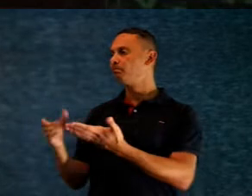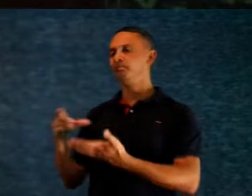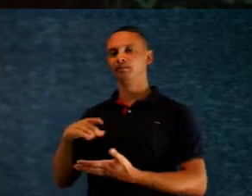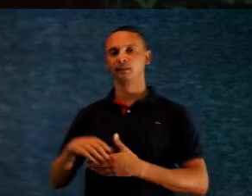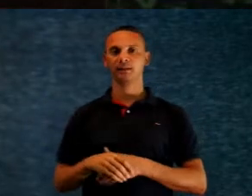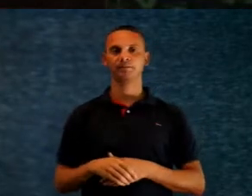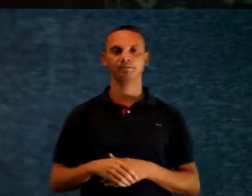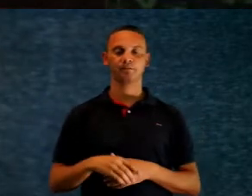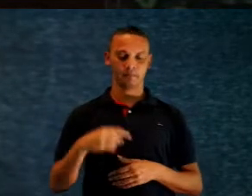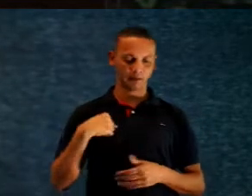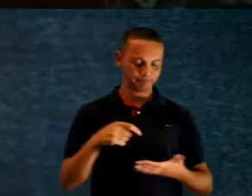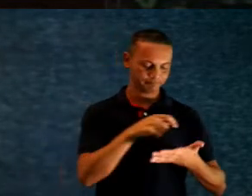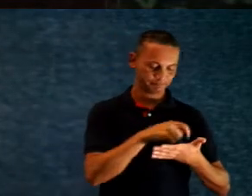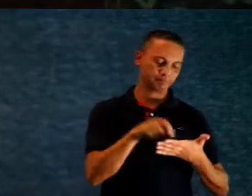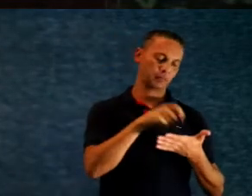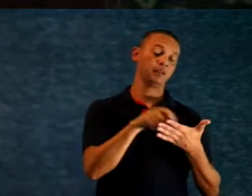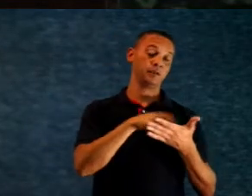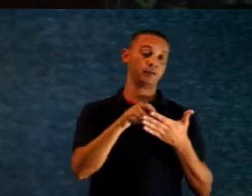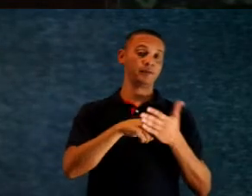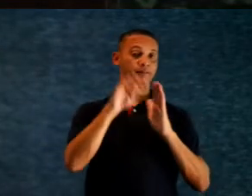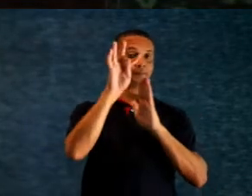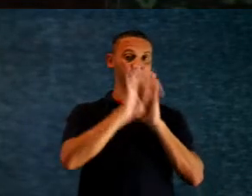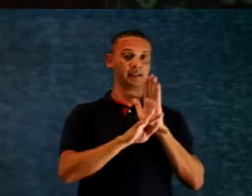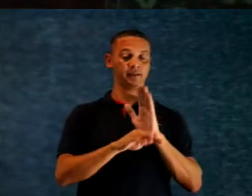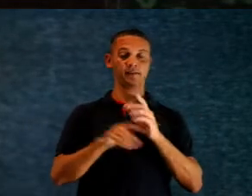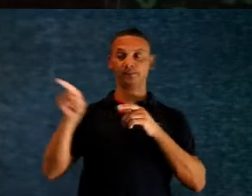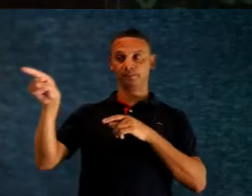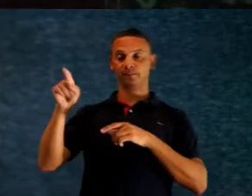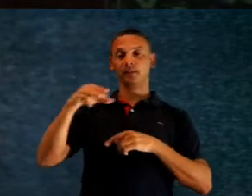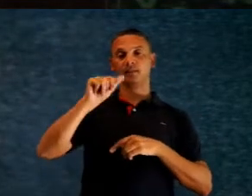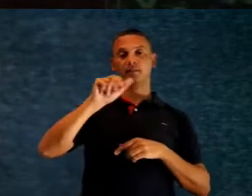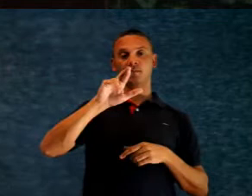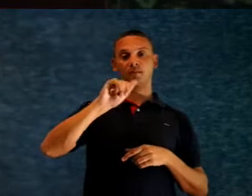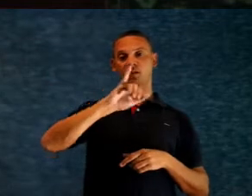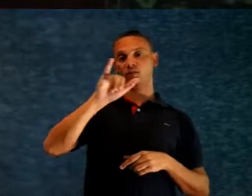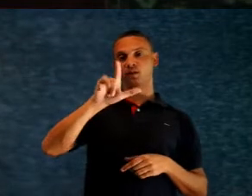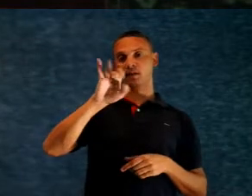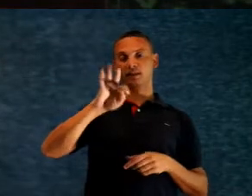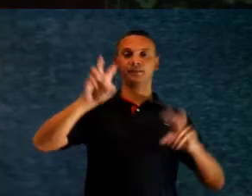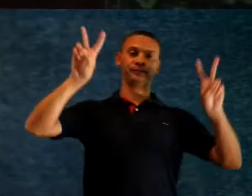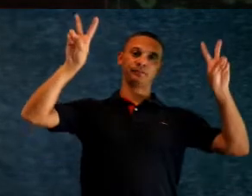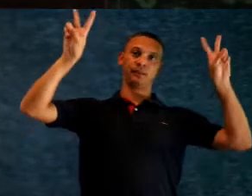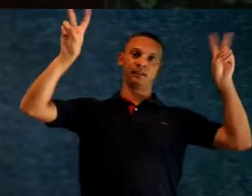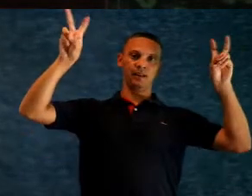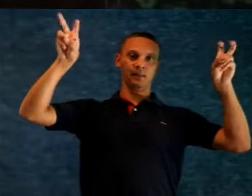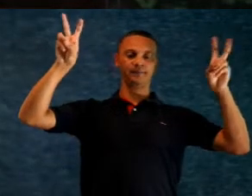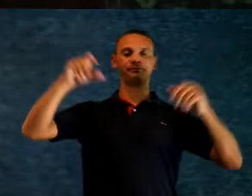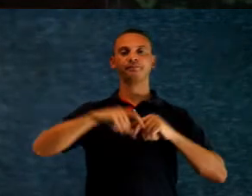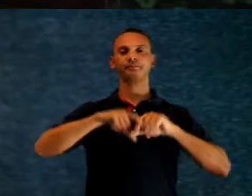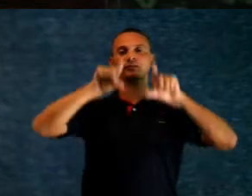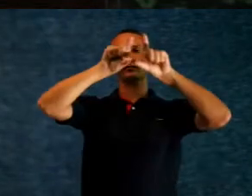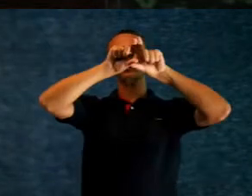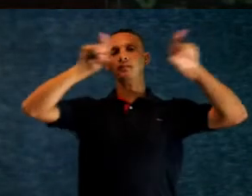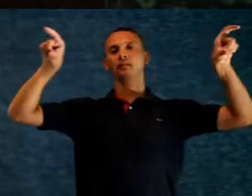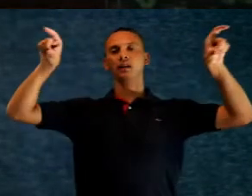Eu escrevi um texto sobre Maria Julieta, a que eu dei o título de Maria Julieta, filha